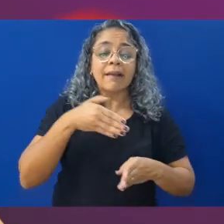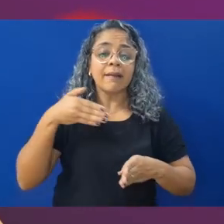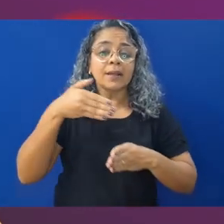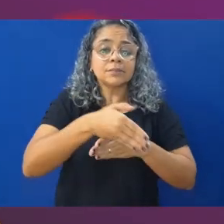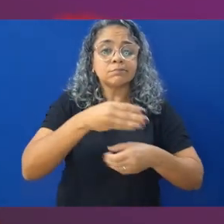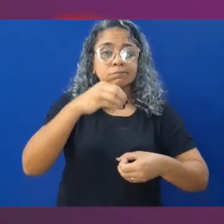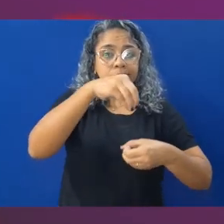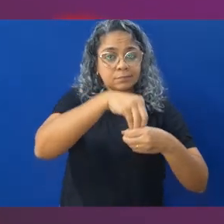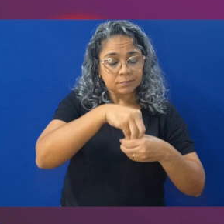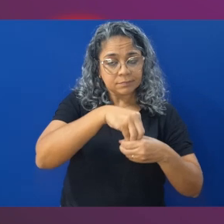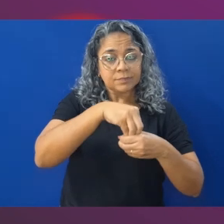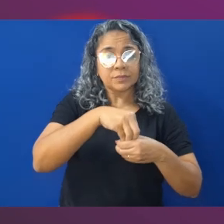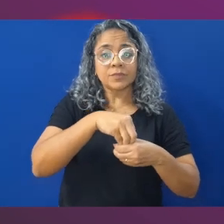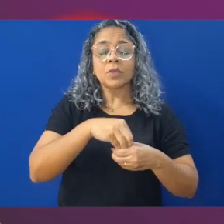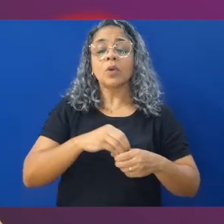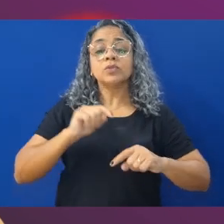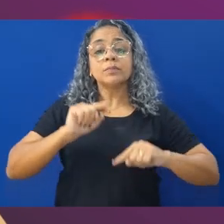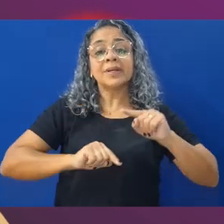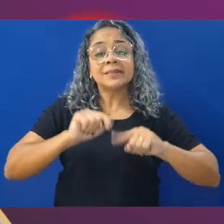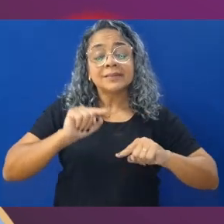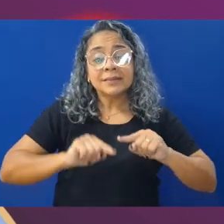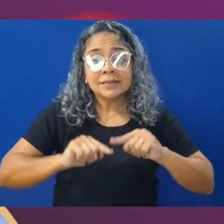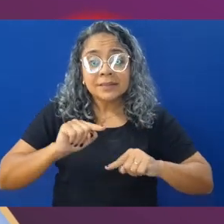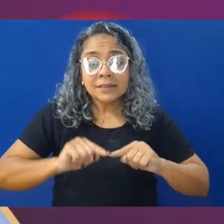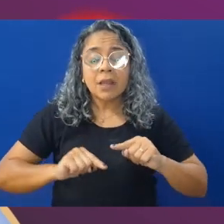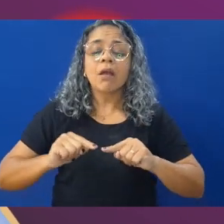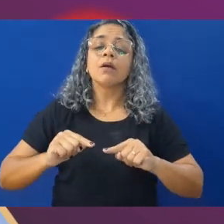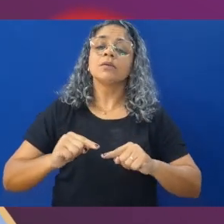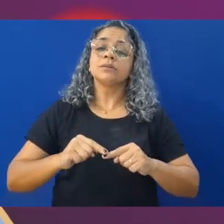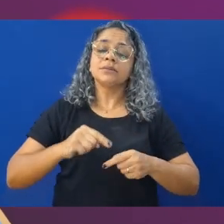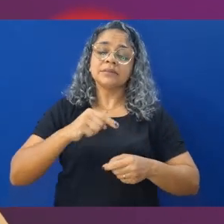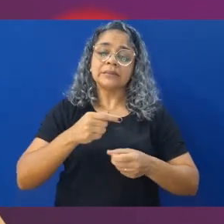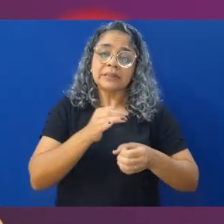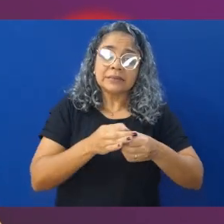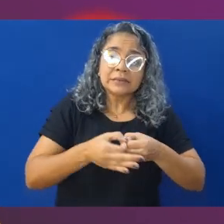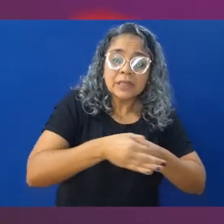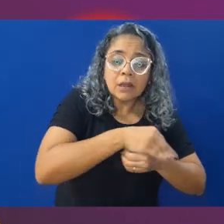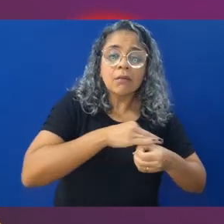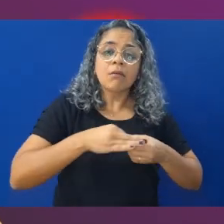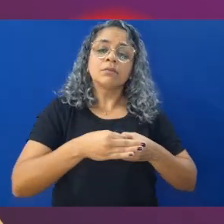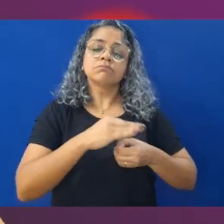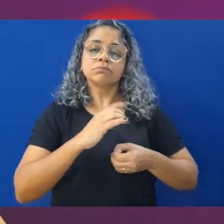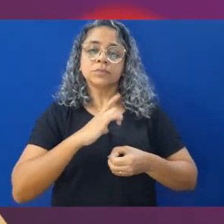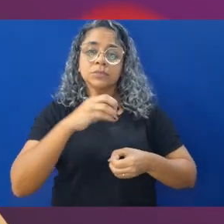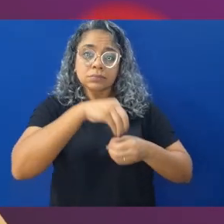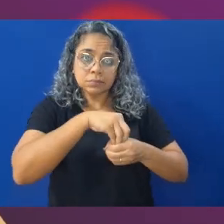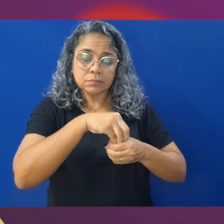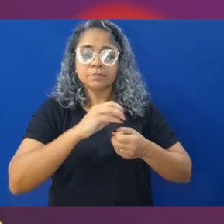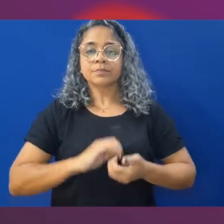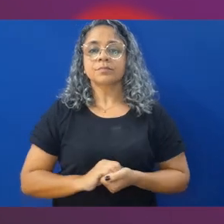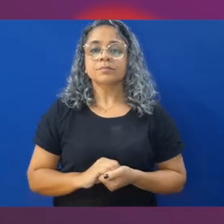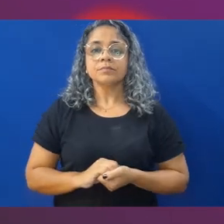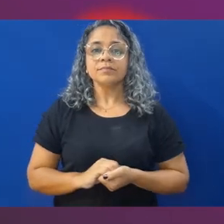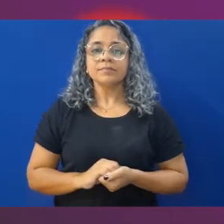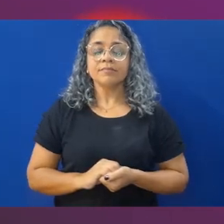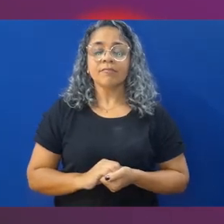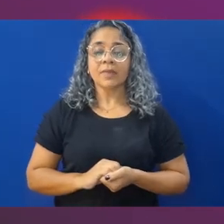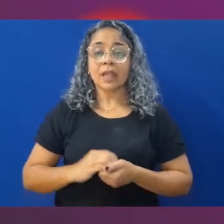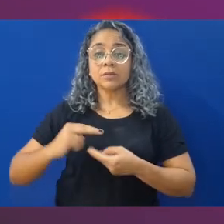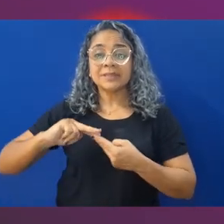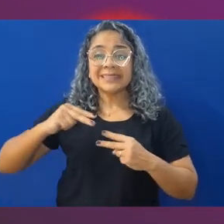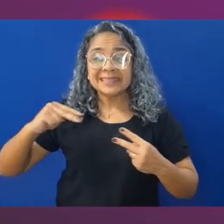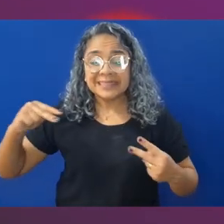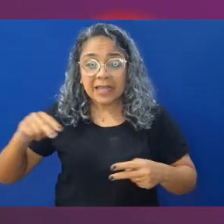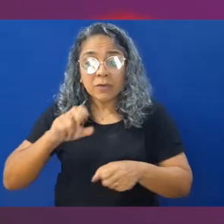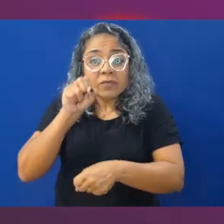o núcleo, o local onde o material genético da célula fica armazenado. Isso permite que o DNA